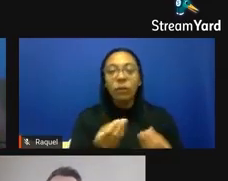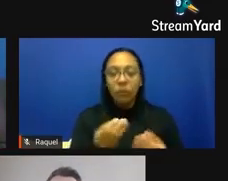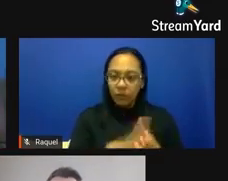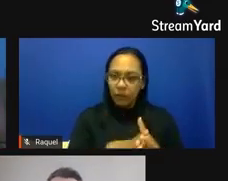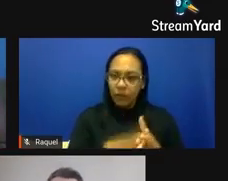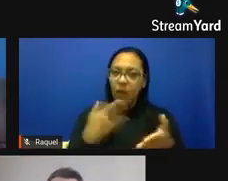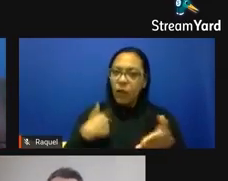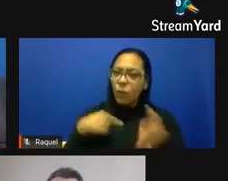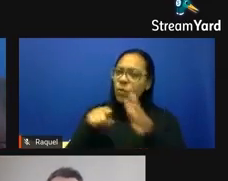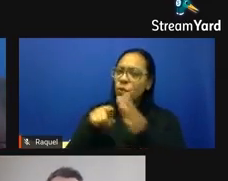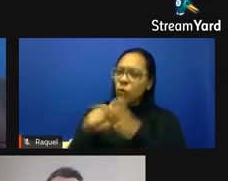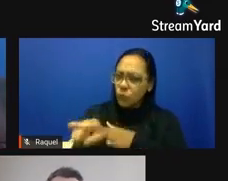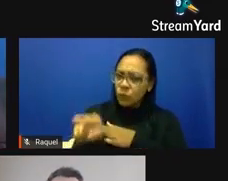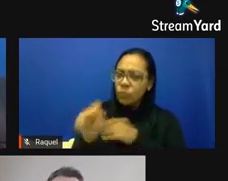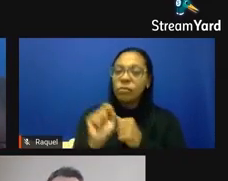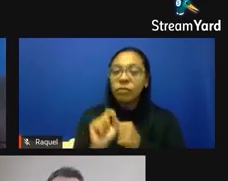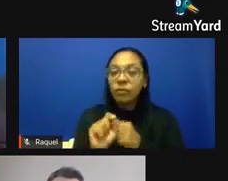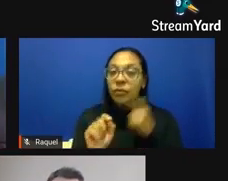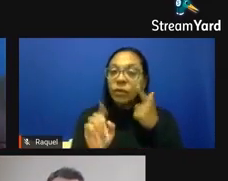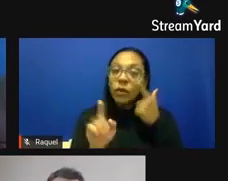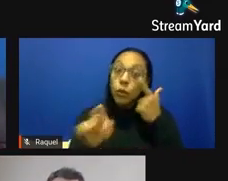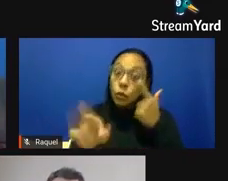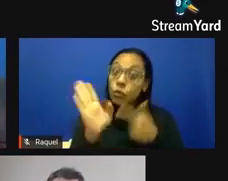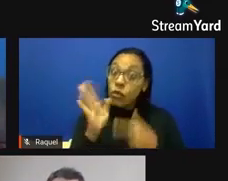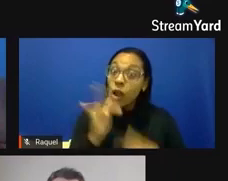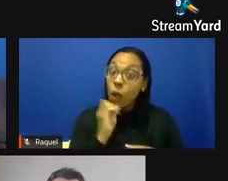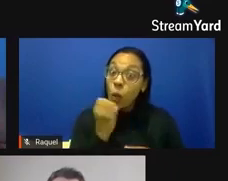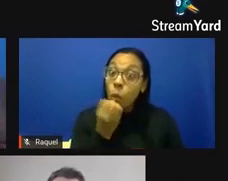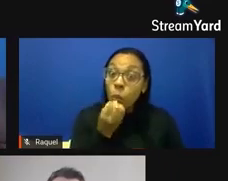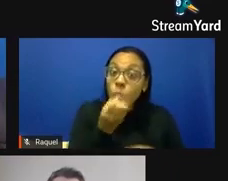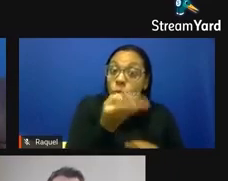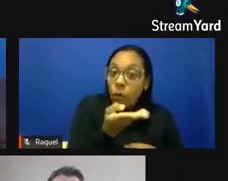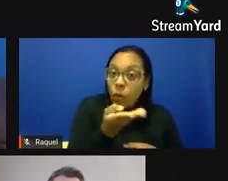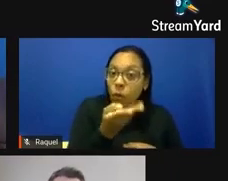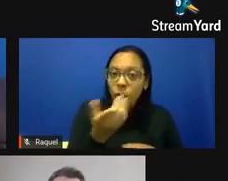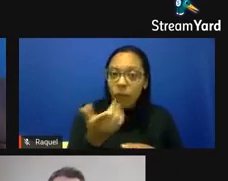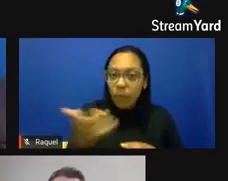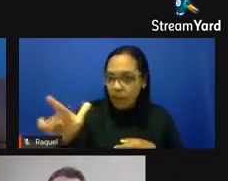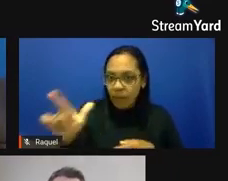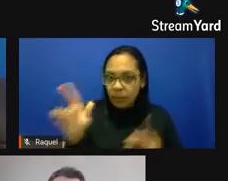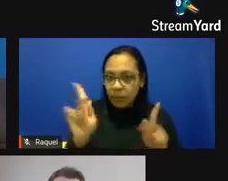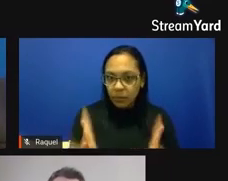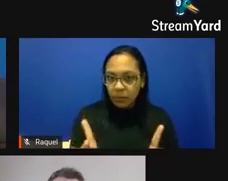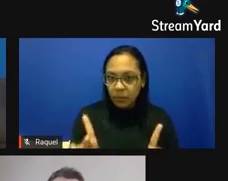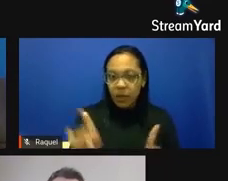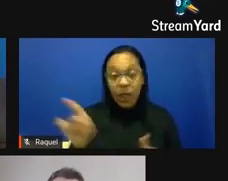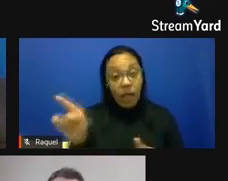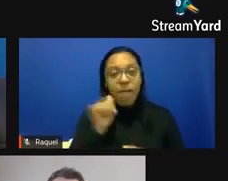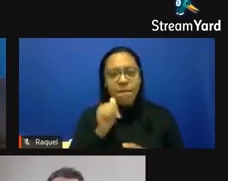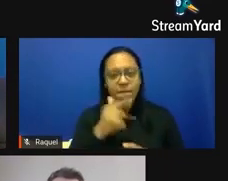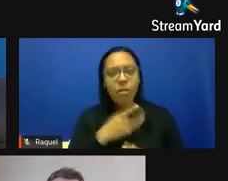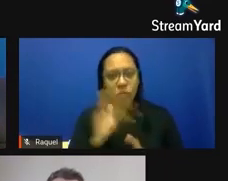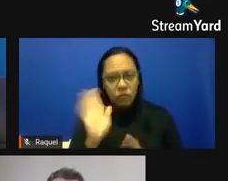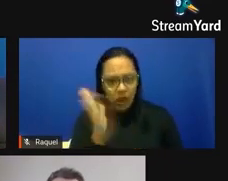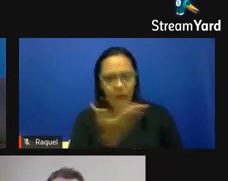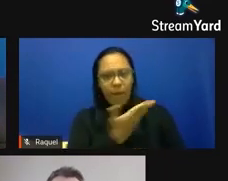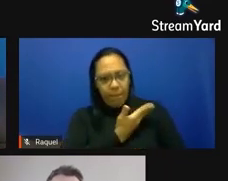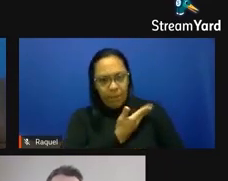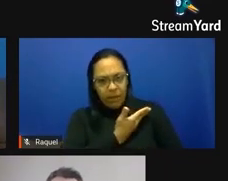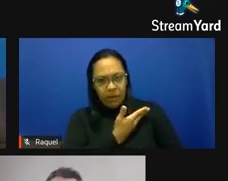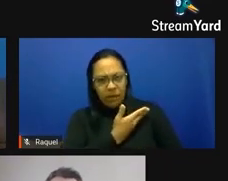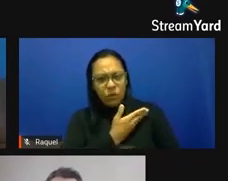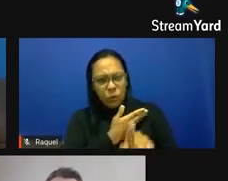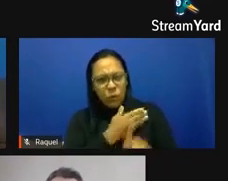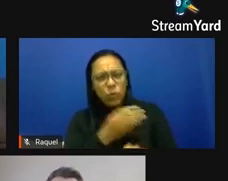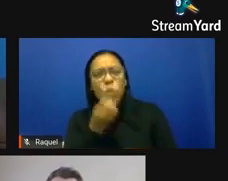pergunto para ela, você já contou para alguém isso alguma vez antes na tua vida? Só para minha melhor amiga. Para tua mãe já contou?